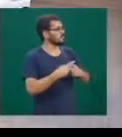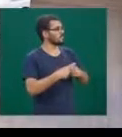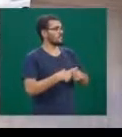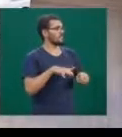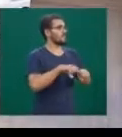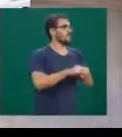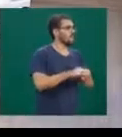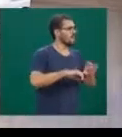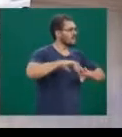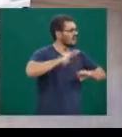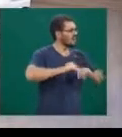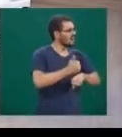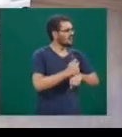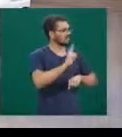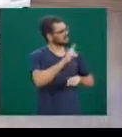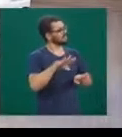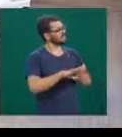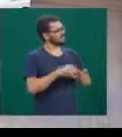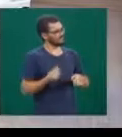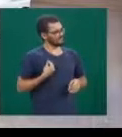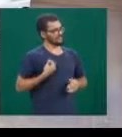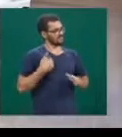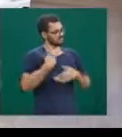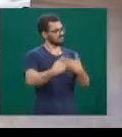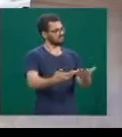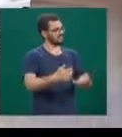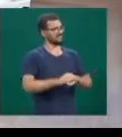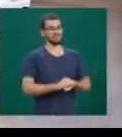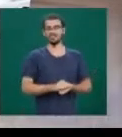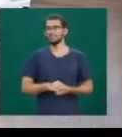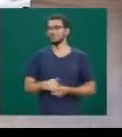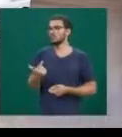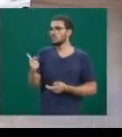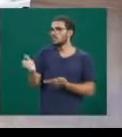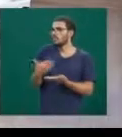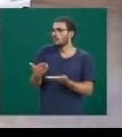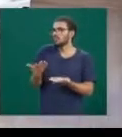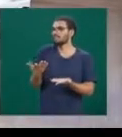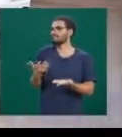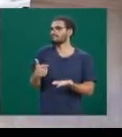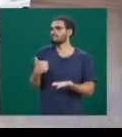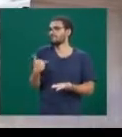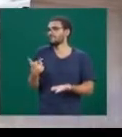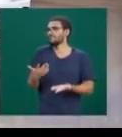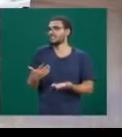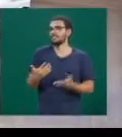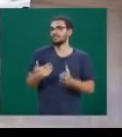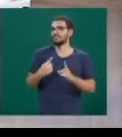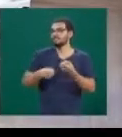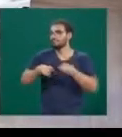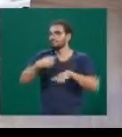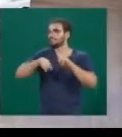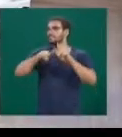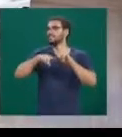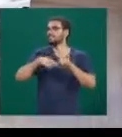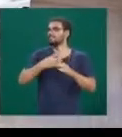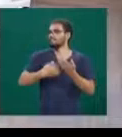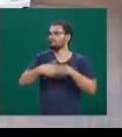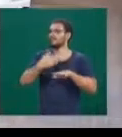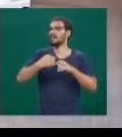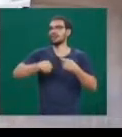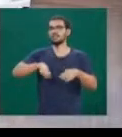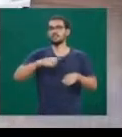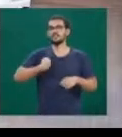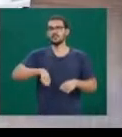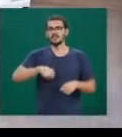não só formação intelectual. Exatamente, exatamente. Sem o livro, a gente não vai a lugar nenhum. A gente tem que aprimorar intelectualmente. E nós, jornalistas